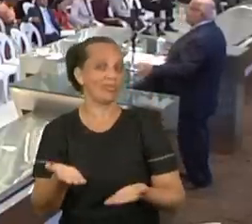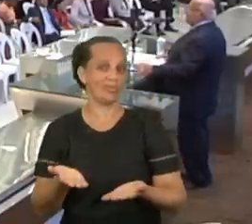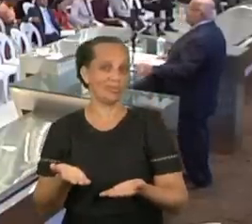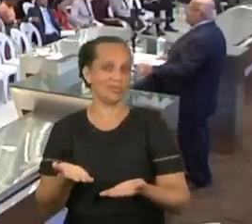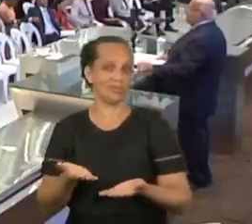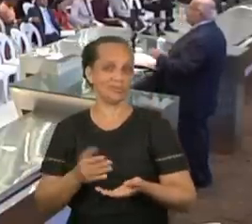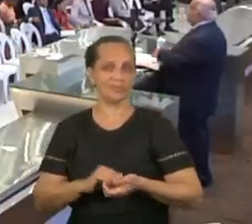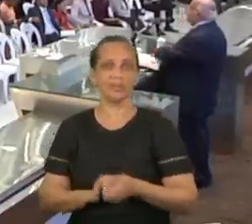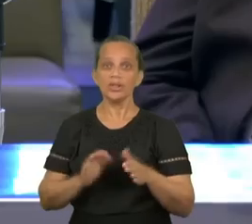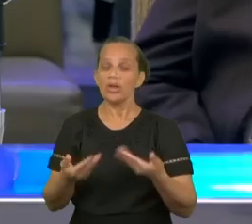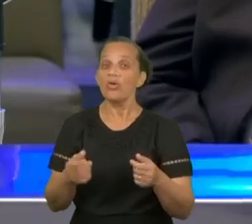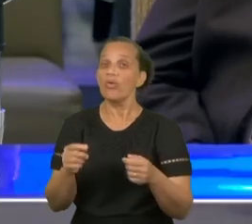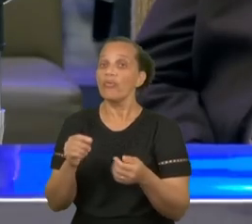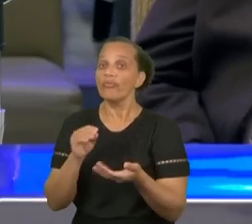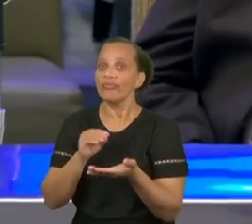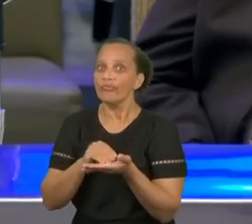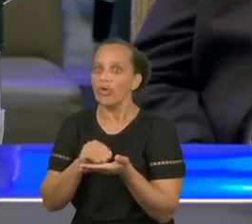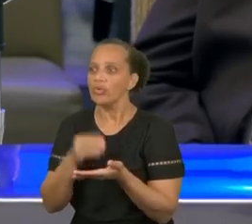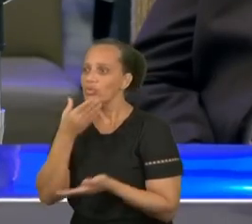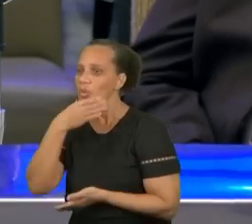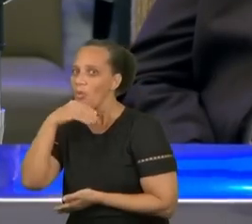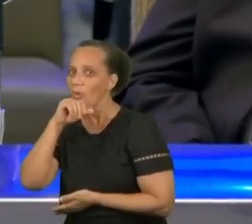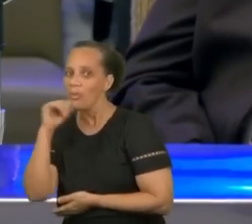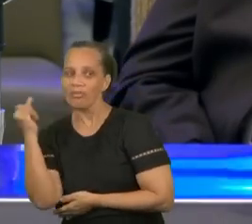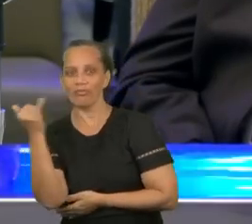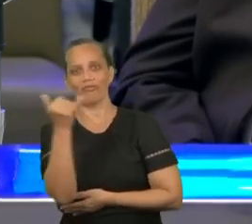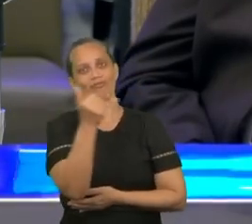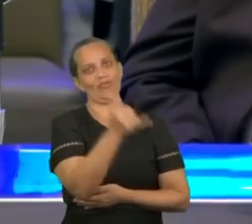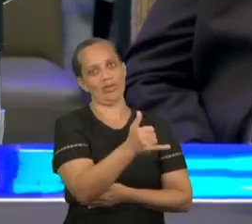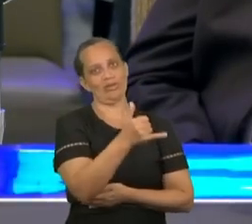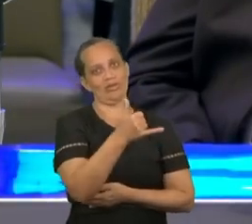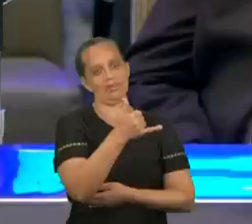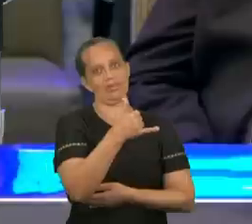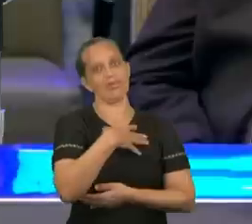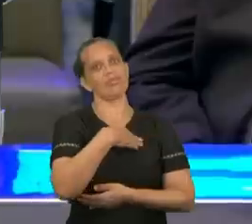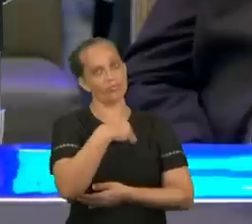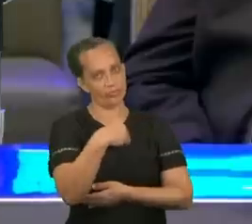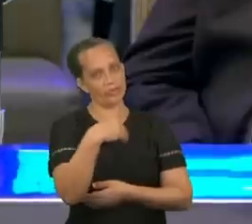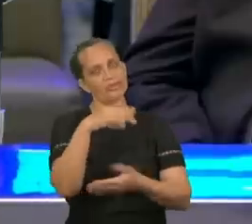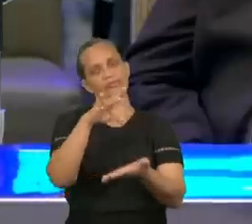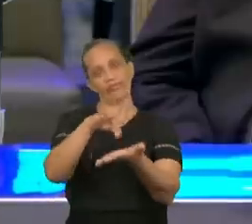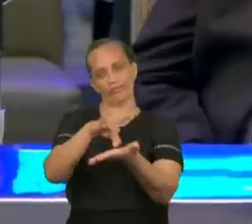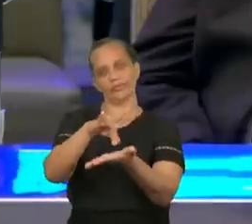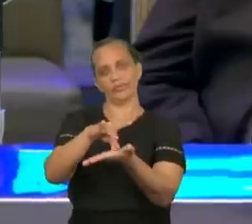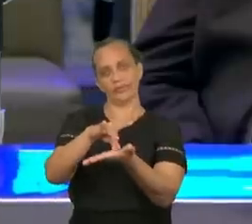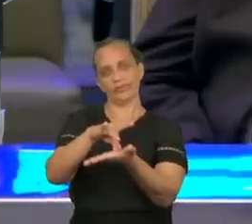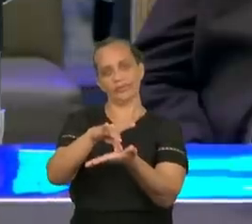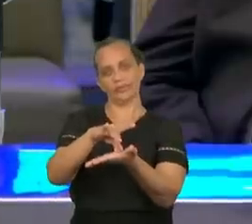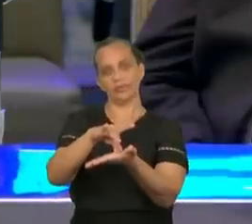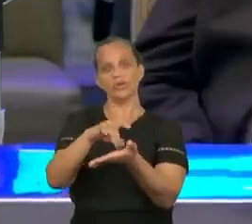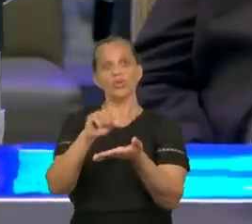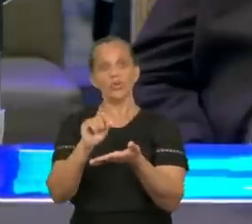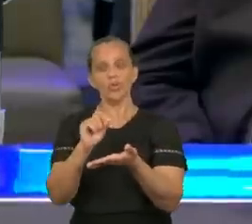irmãos faltou uma palavra do Pai é verdade ou não é irmãos faltou